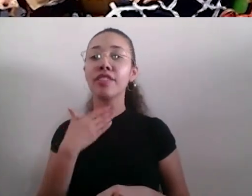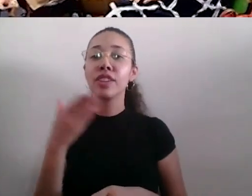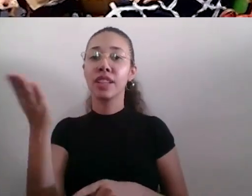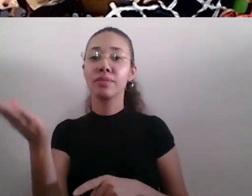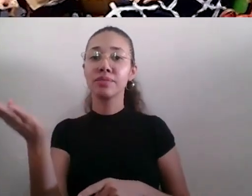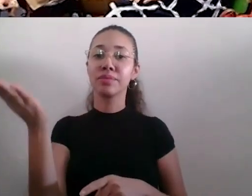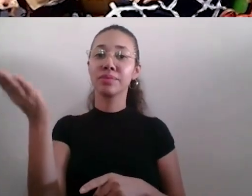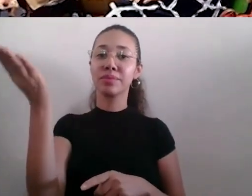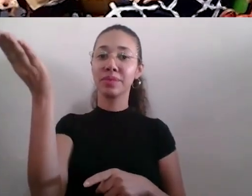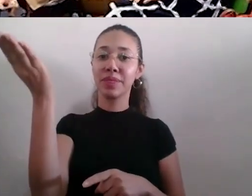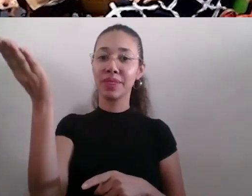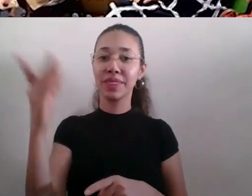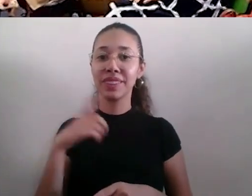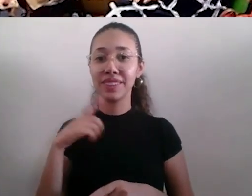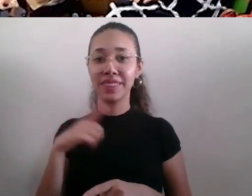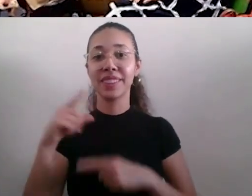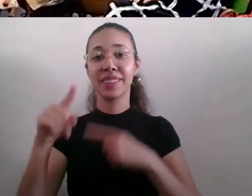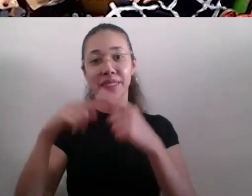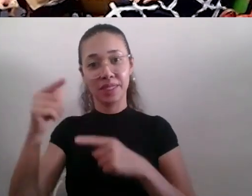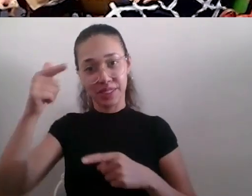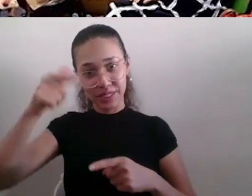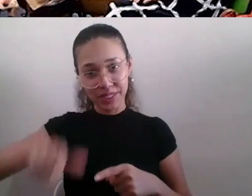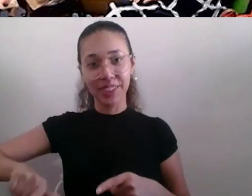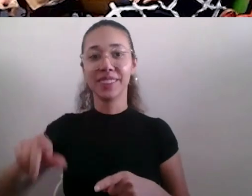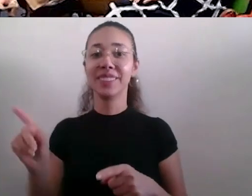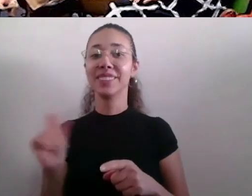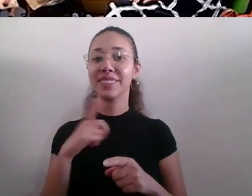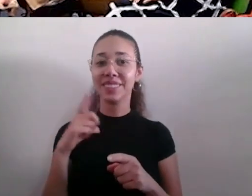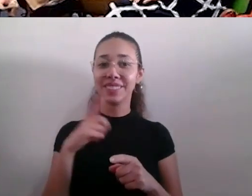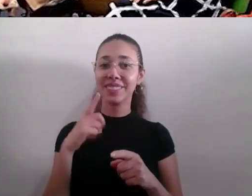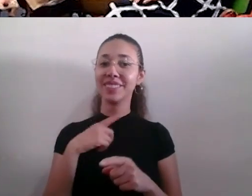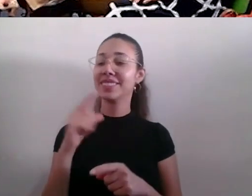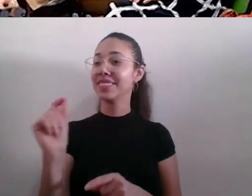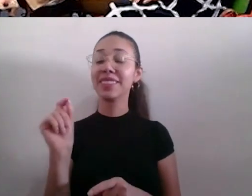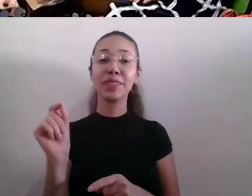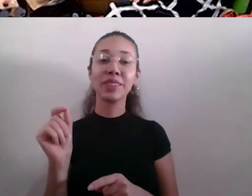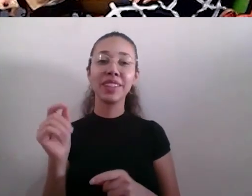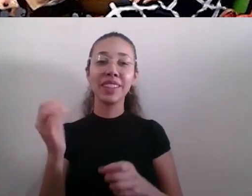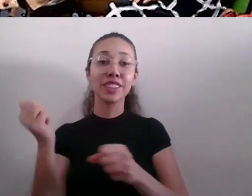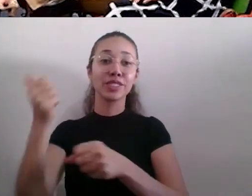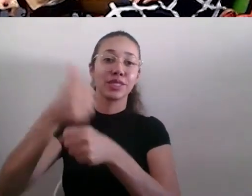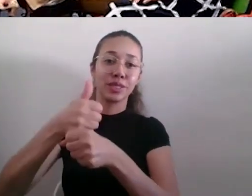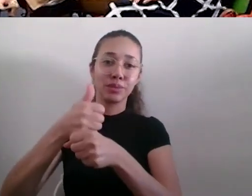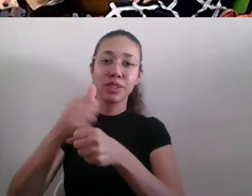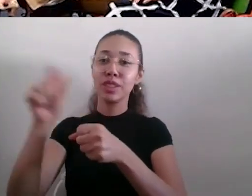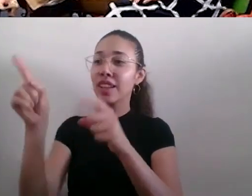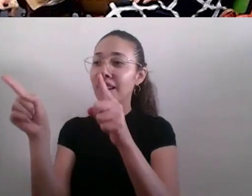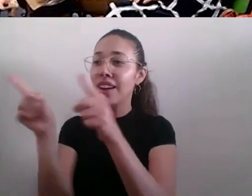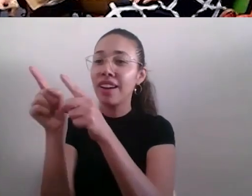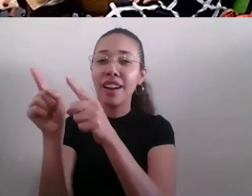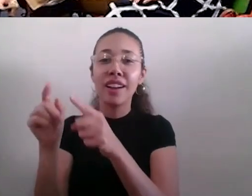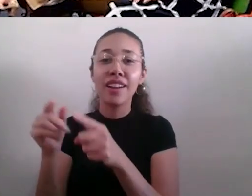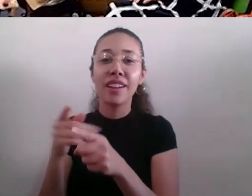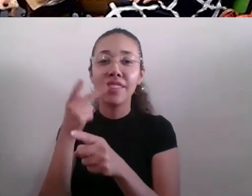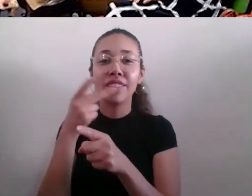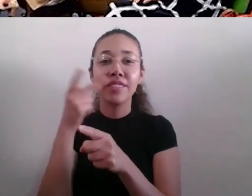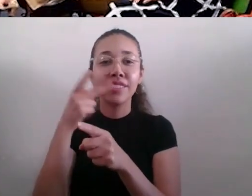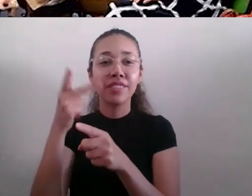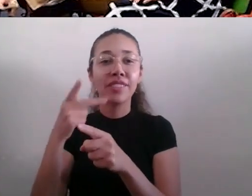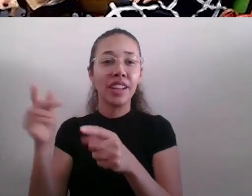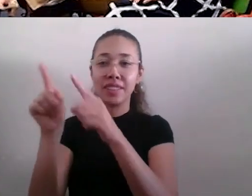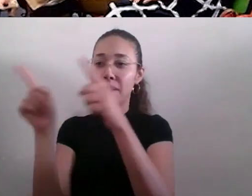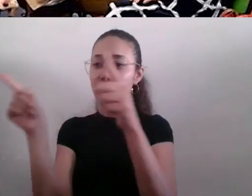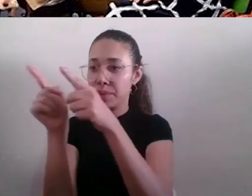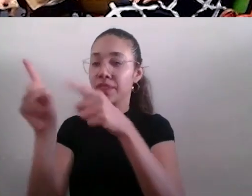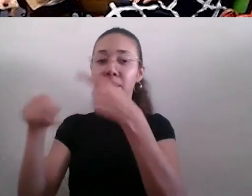2 frases, desce e bota bota o finalzinho da frase dele entrando por baixo da tua locução, e aí